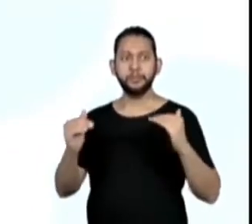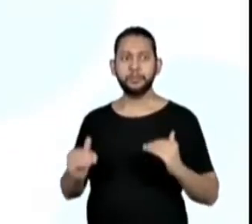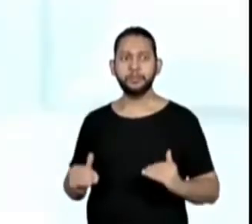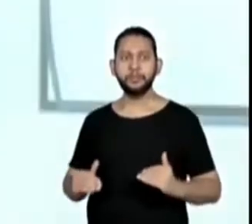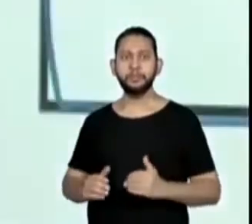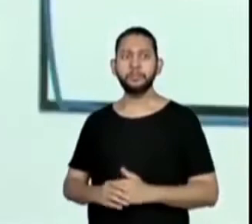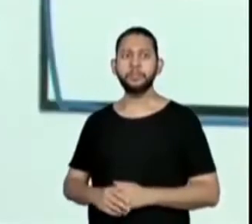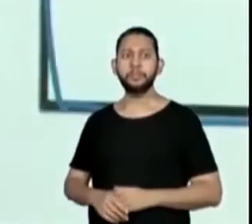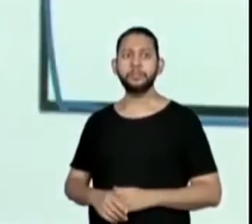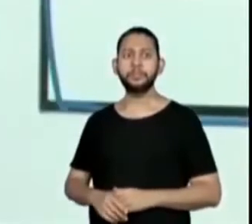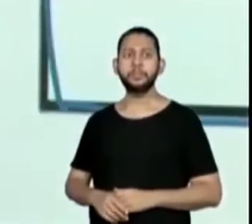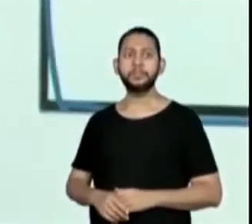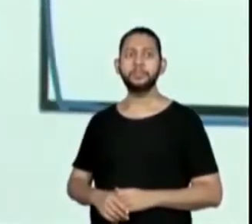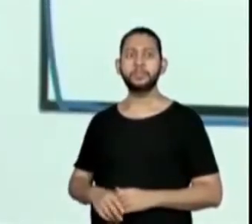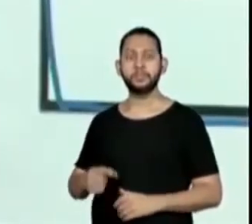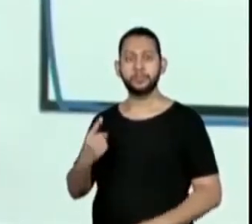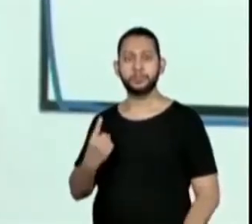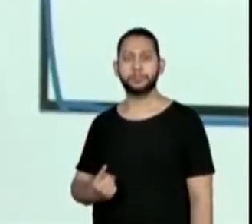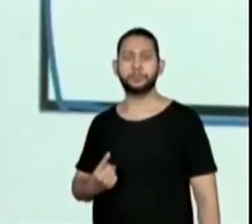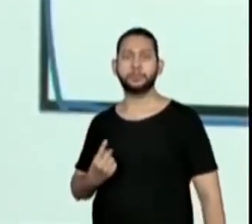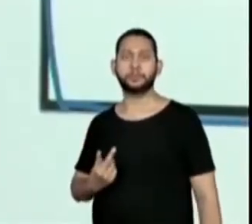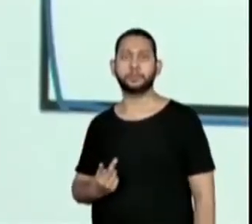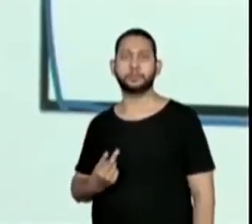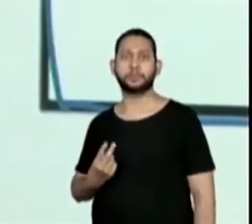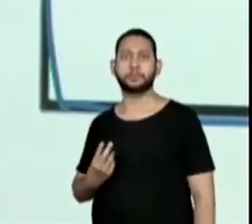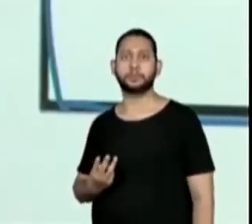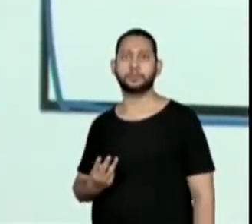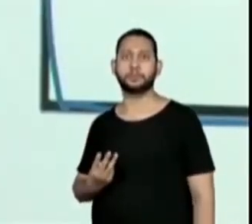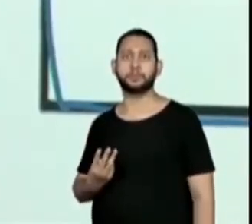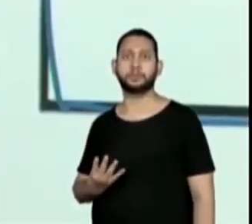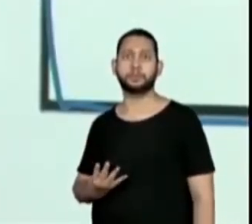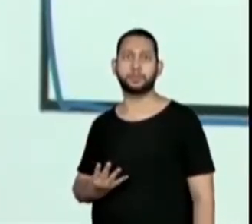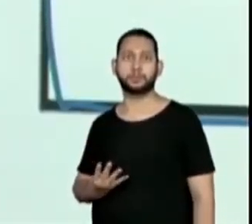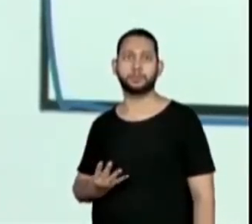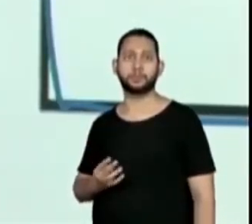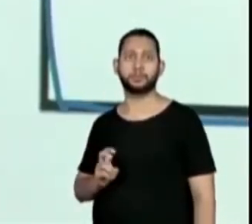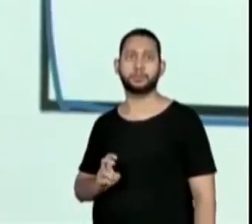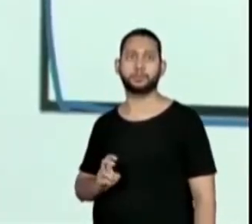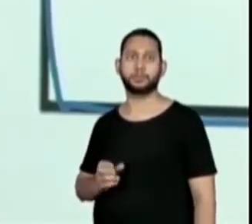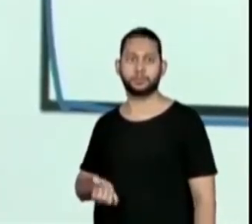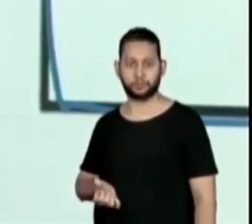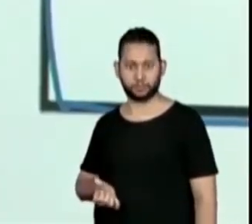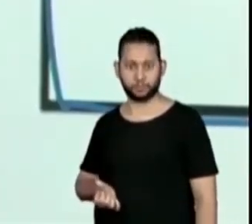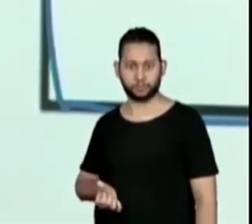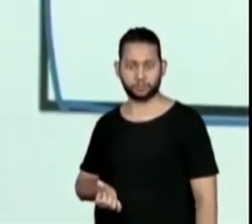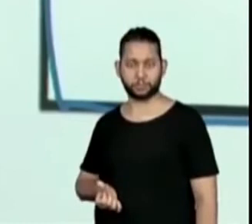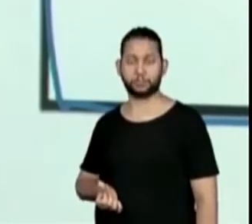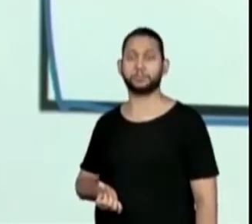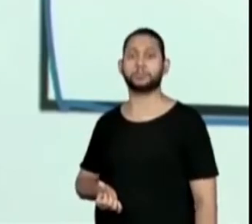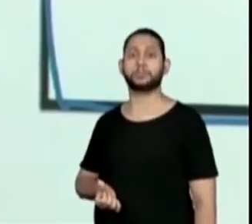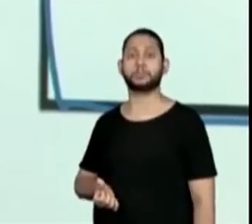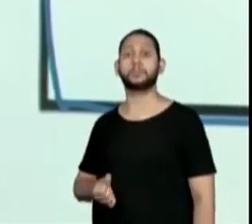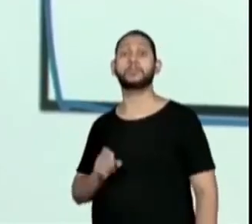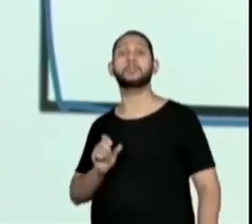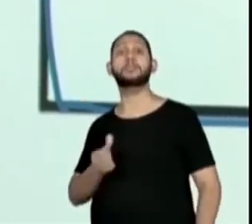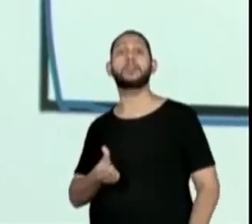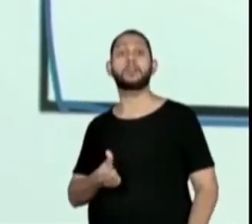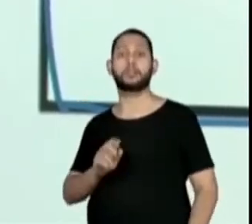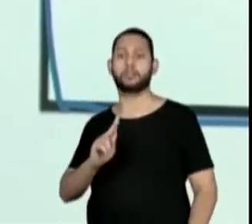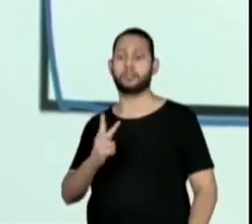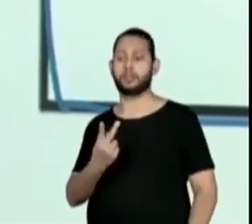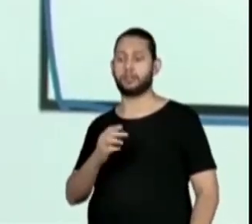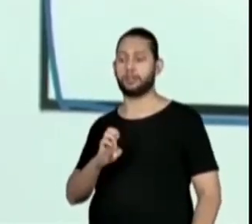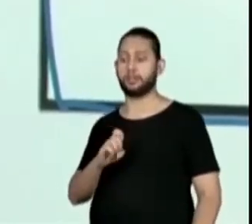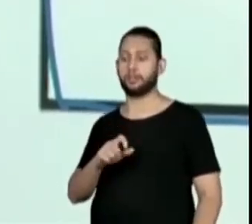ver como chama essa figura. É, tem um, dois, três, quatro, cinco, seis lados. Turma, um